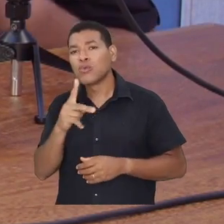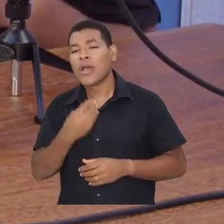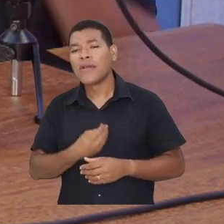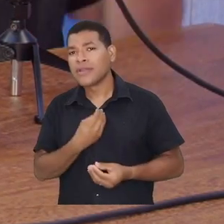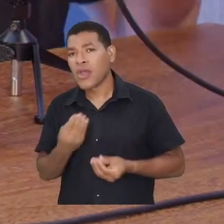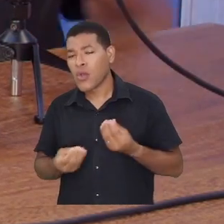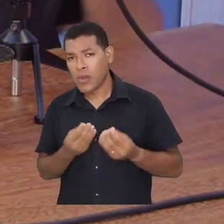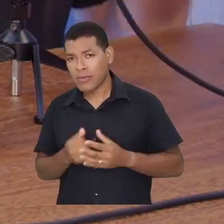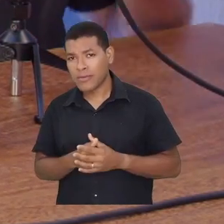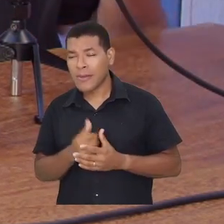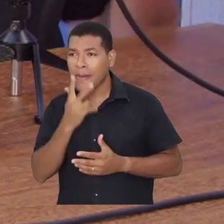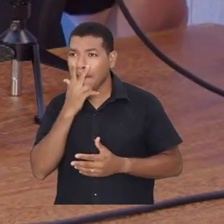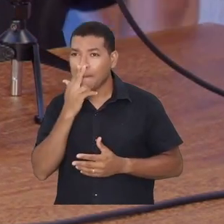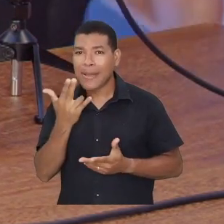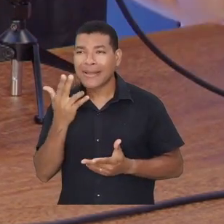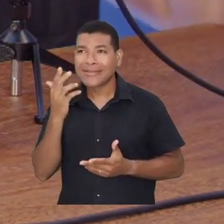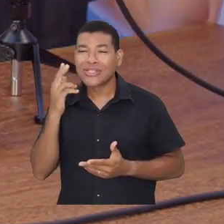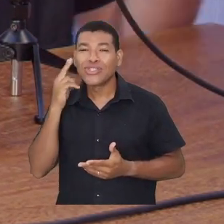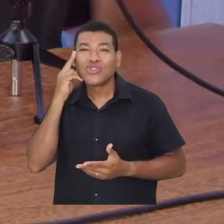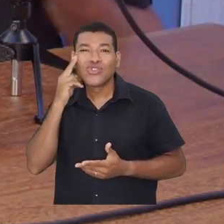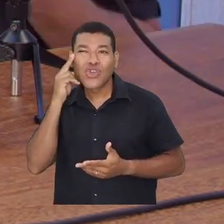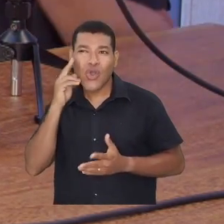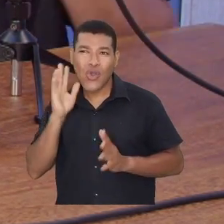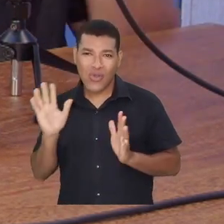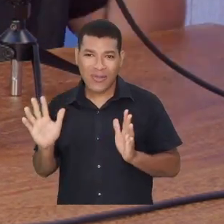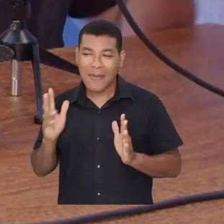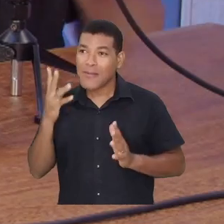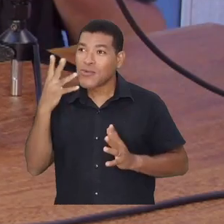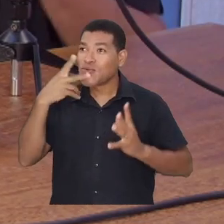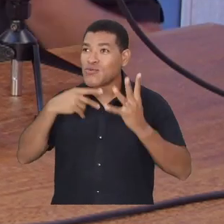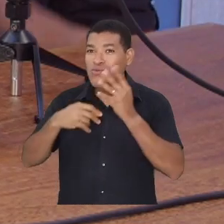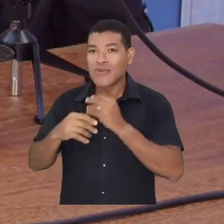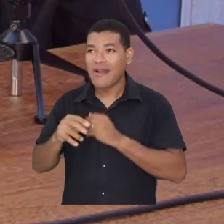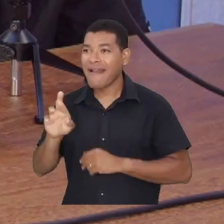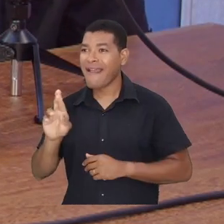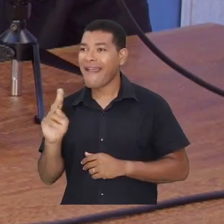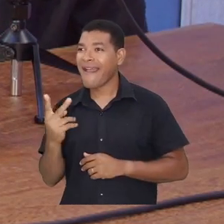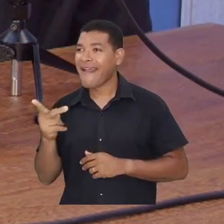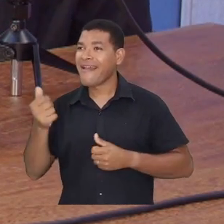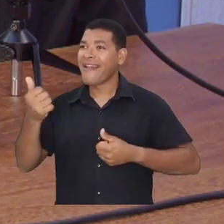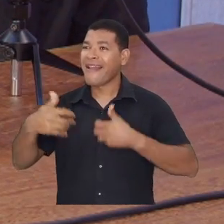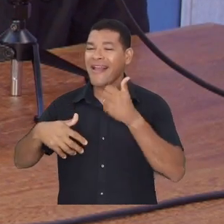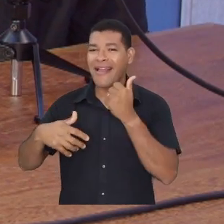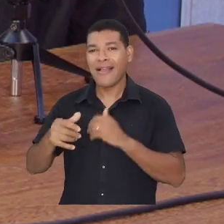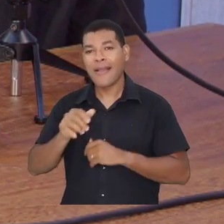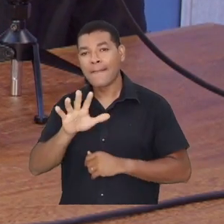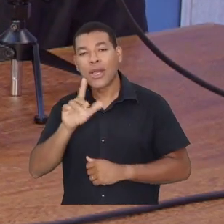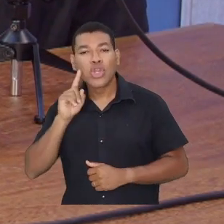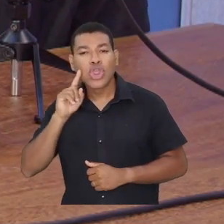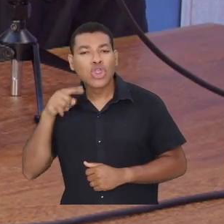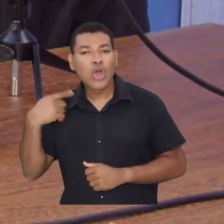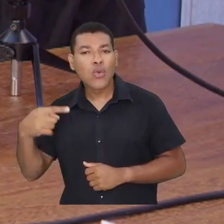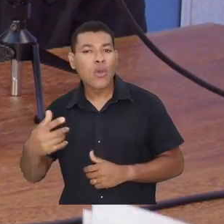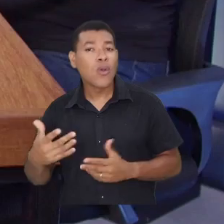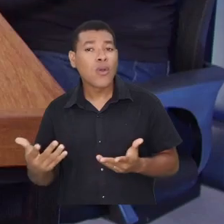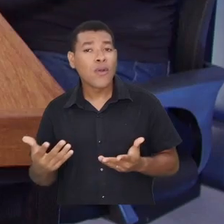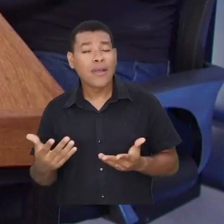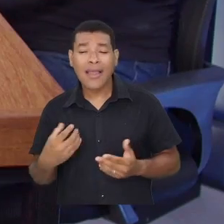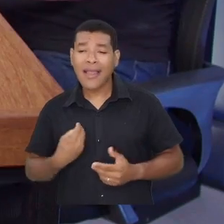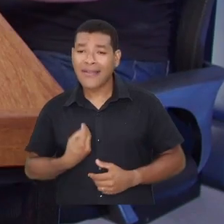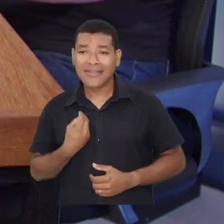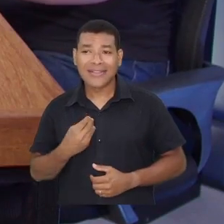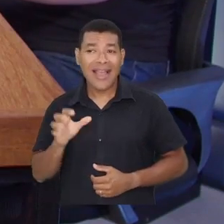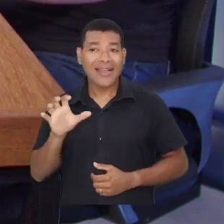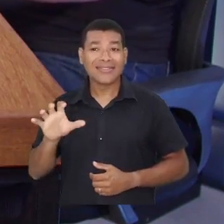Parece filosófico demais, parece que é lindo, olha o RH falando. Mas no dia a dia, é o que vai motivar... É a vida como ela é,